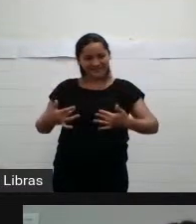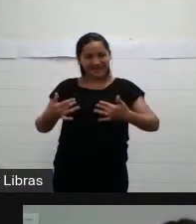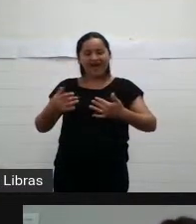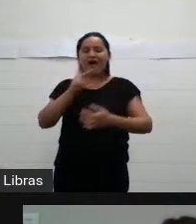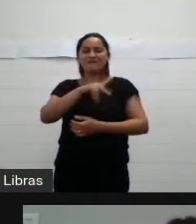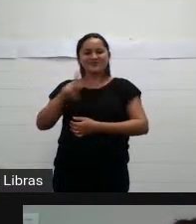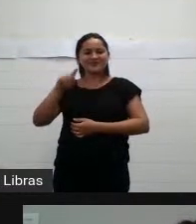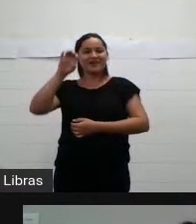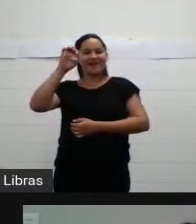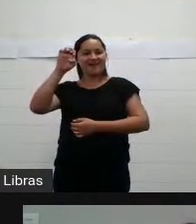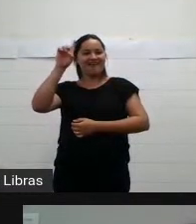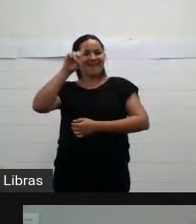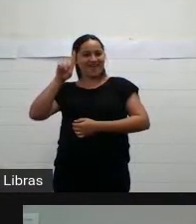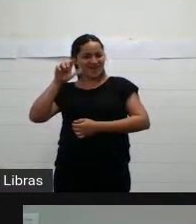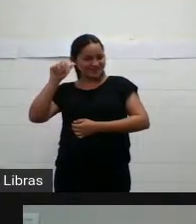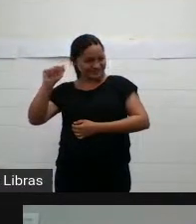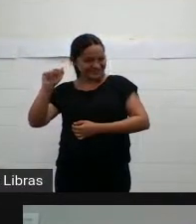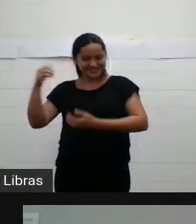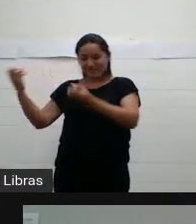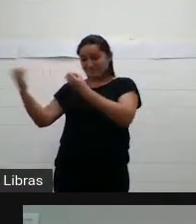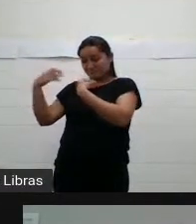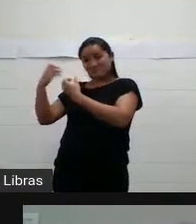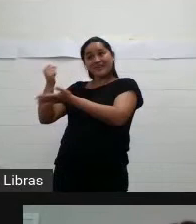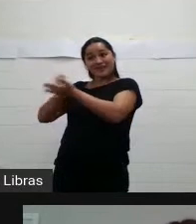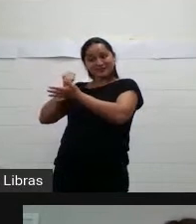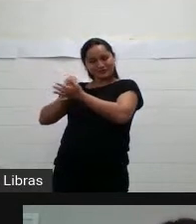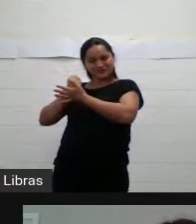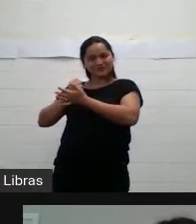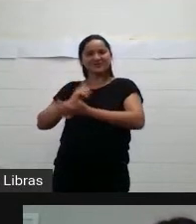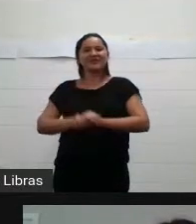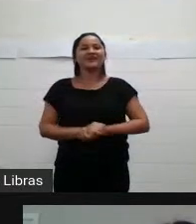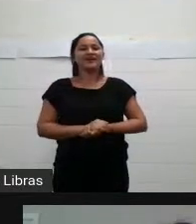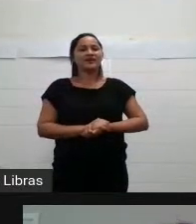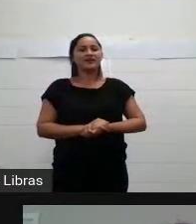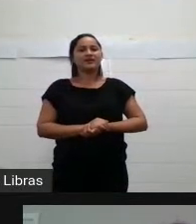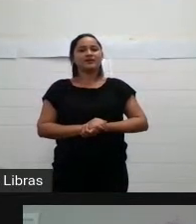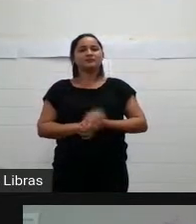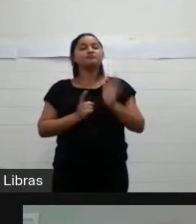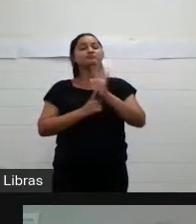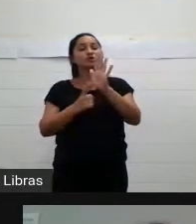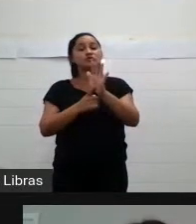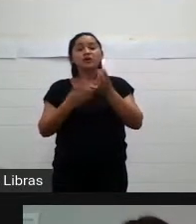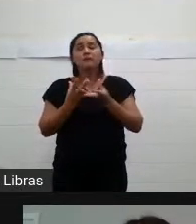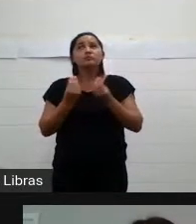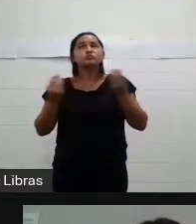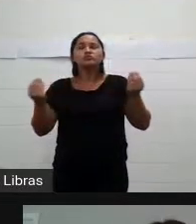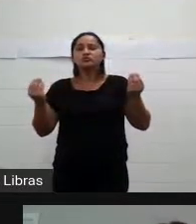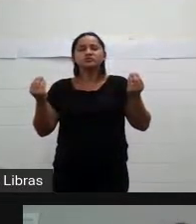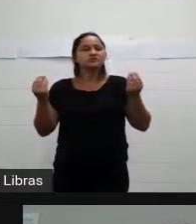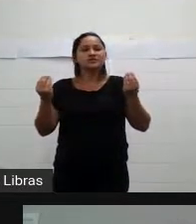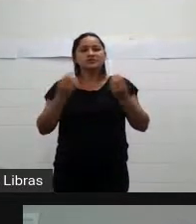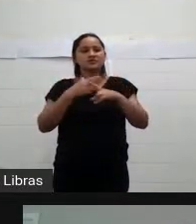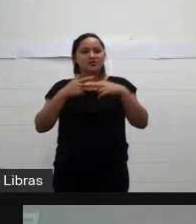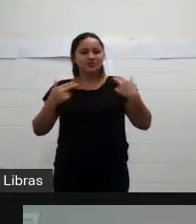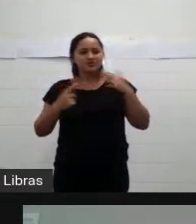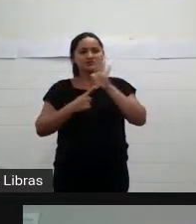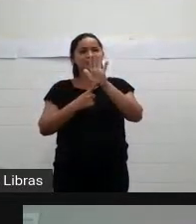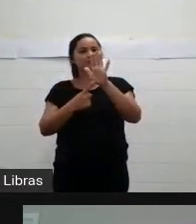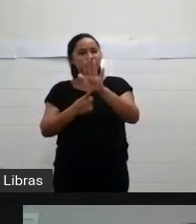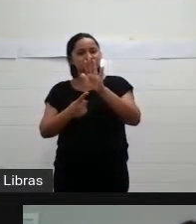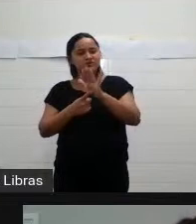Elza e, com certeza, essa mostra é uma grande oportunidade para a gente divulgar o nosso produto, nosso